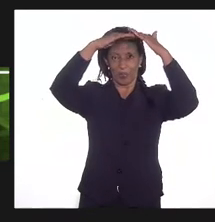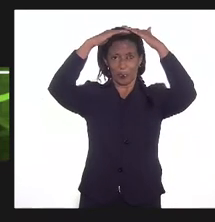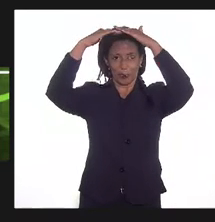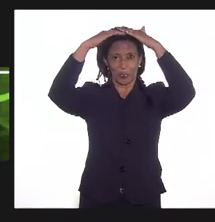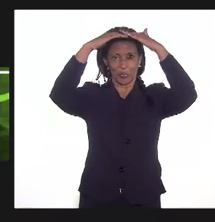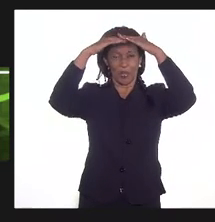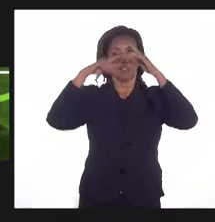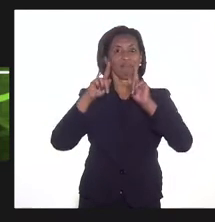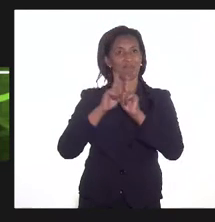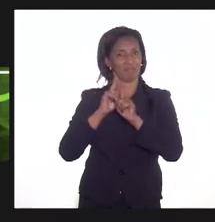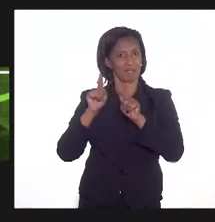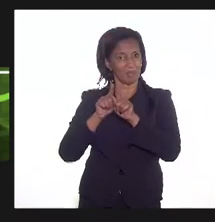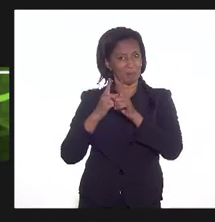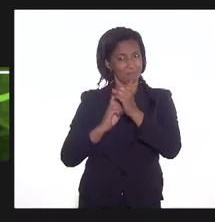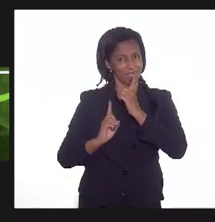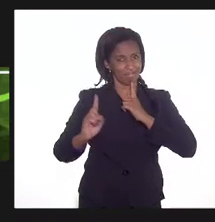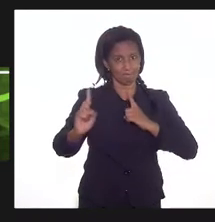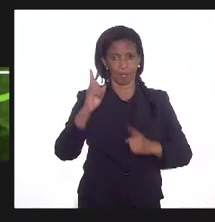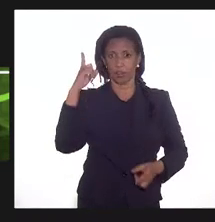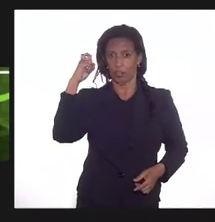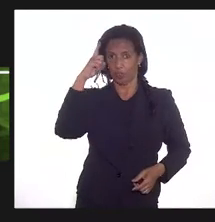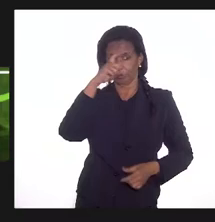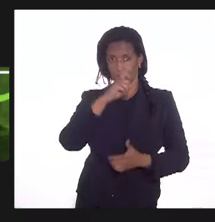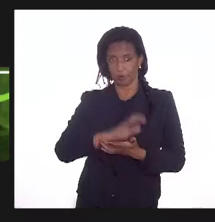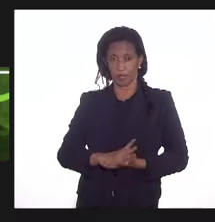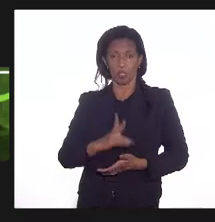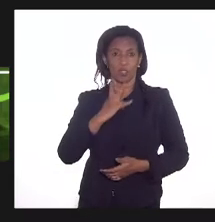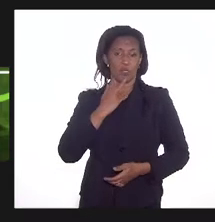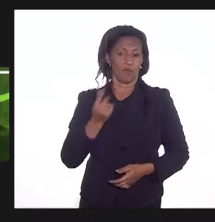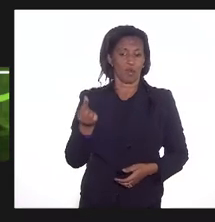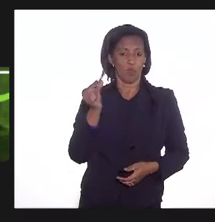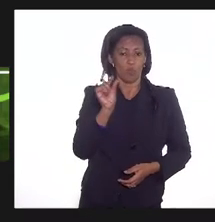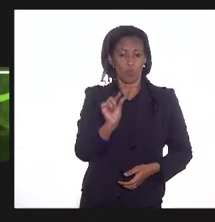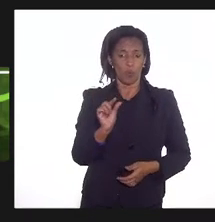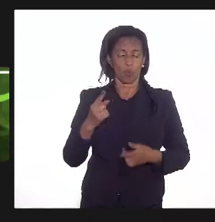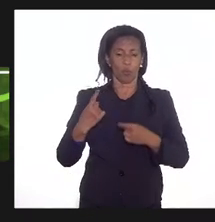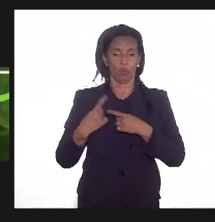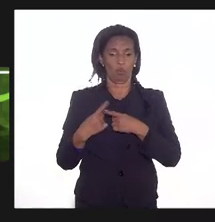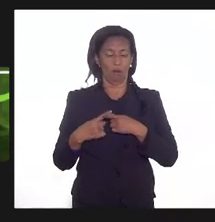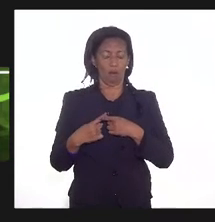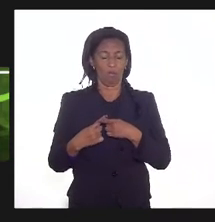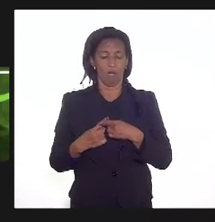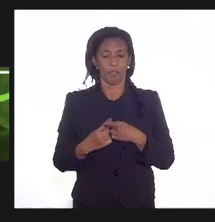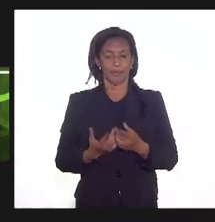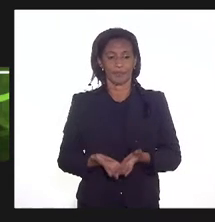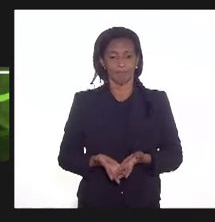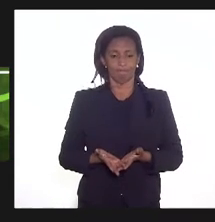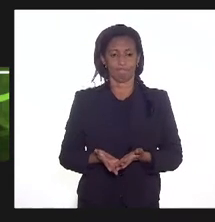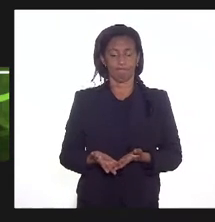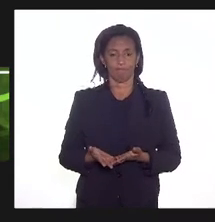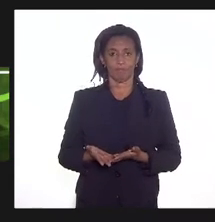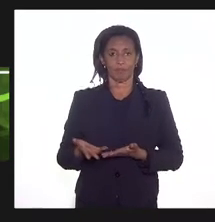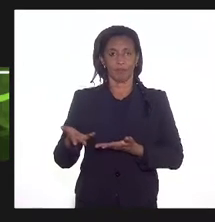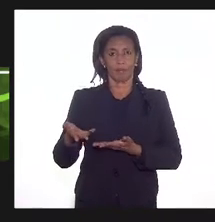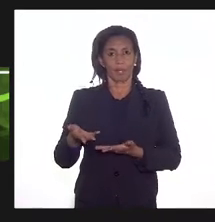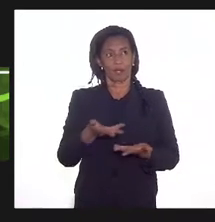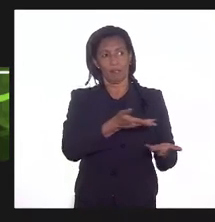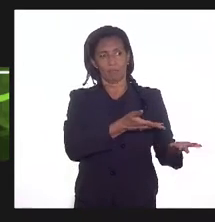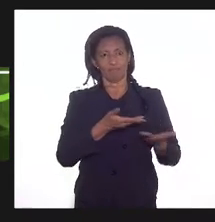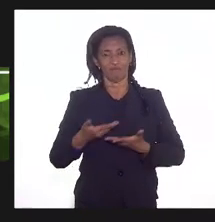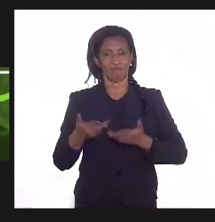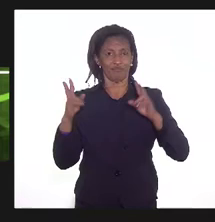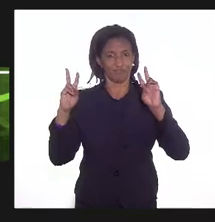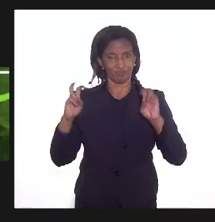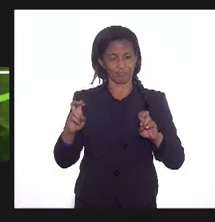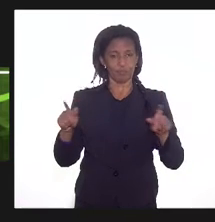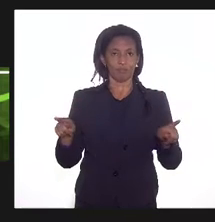complicado eu só falei um pouco disso porque a gente tá tá trazendo esse assunto também